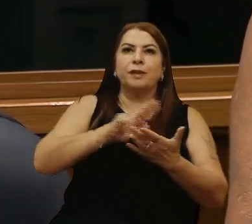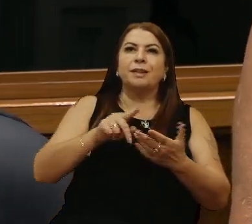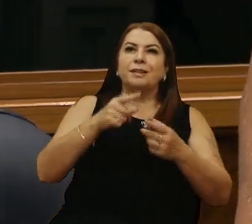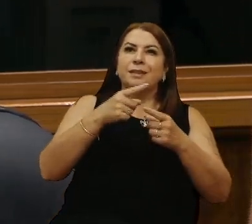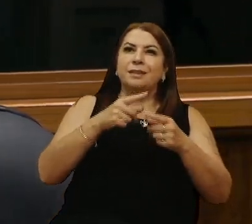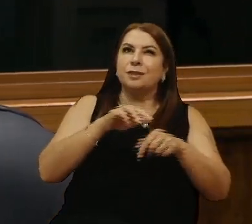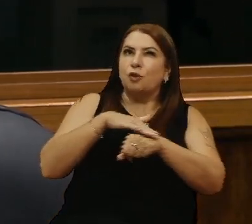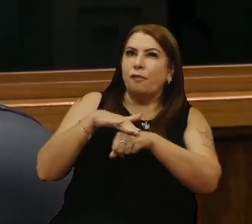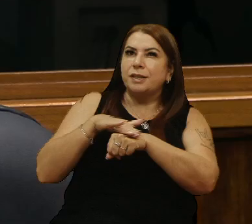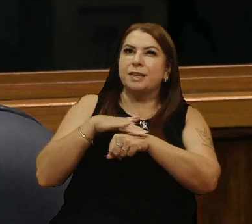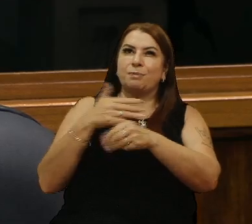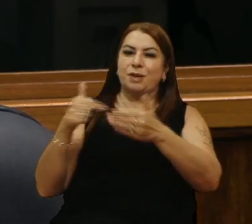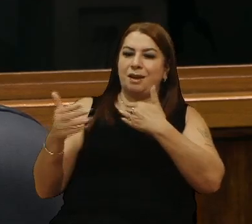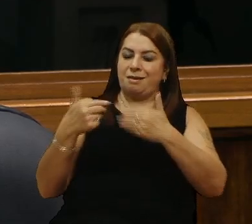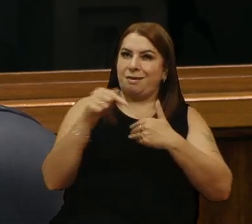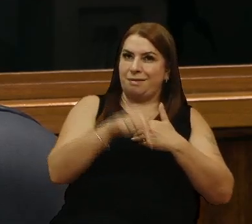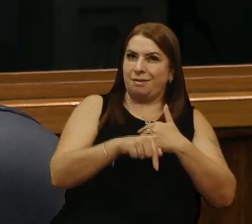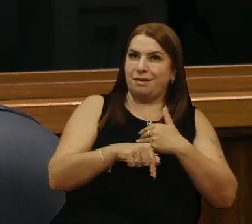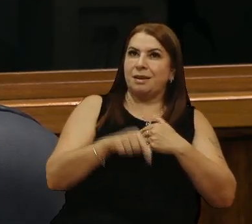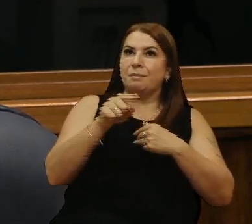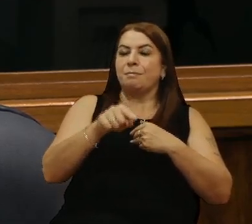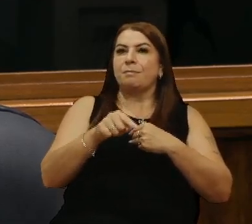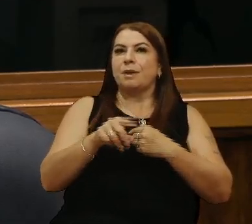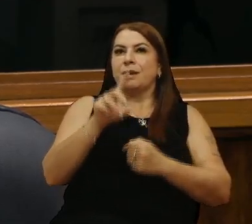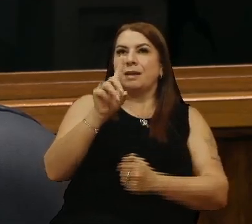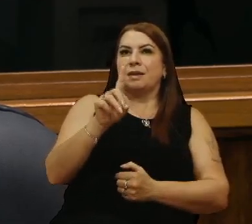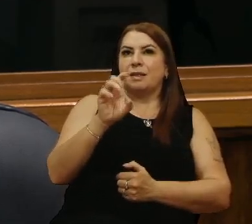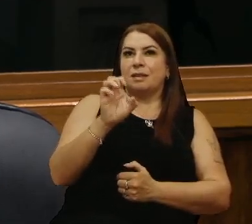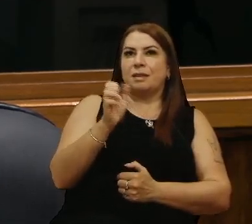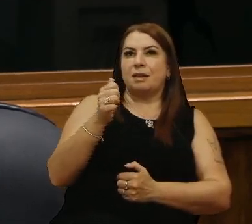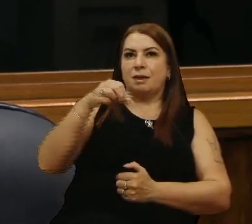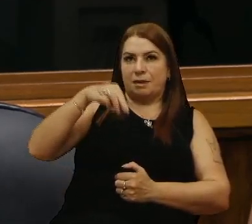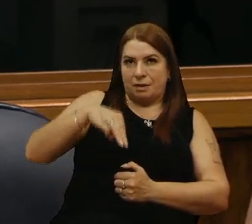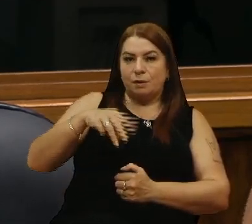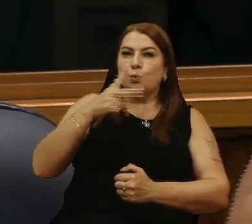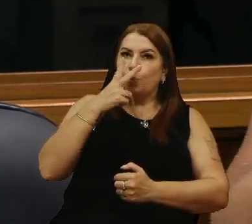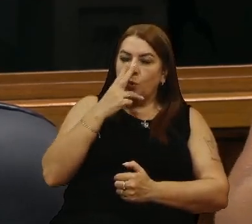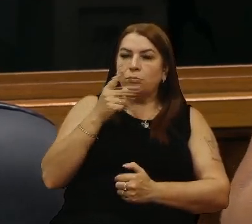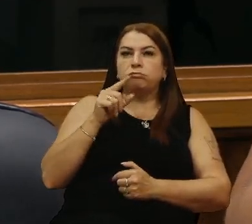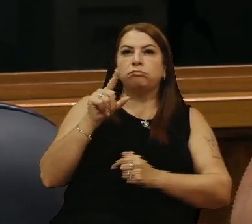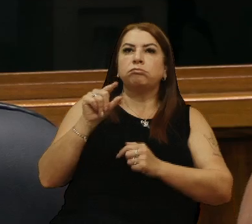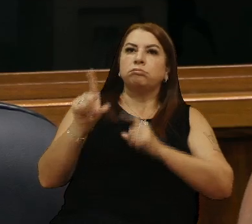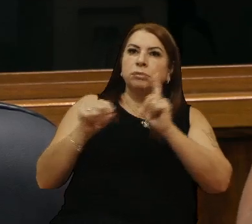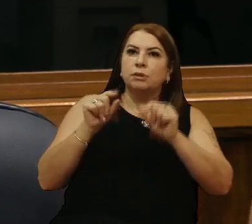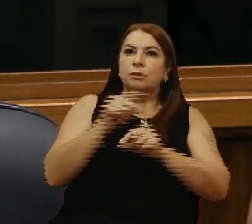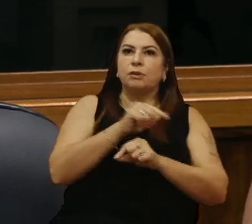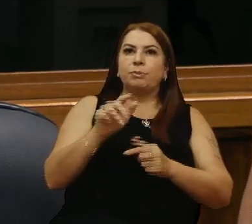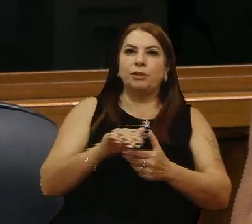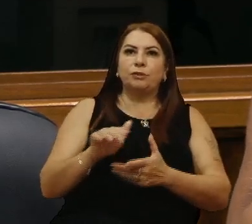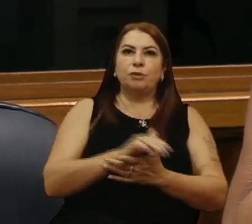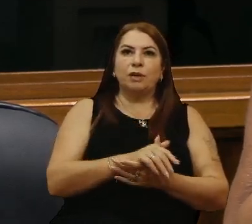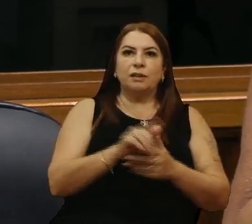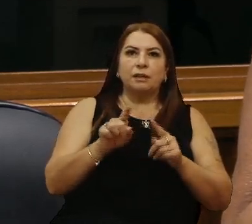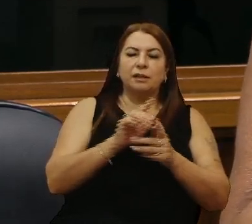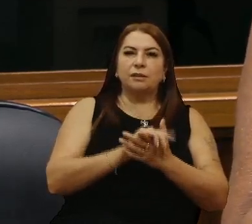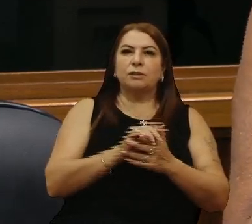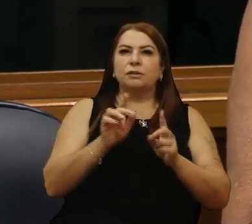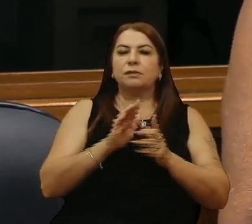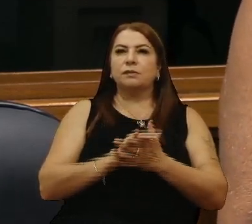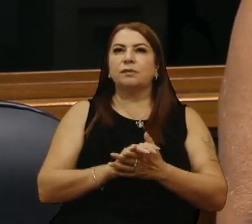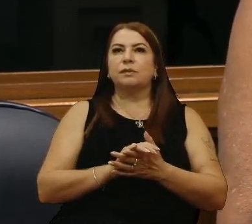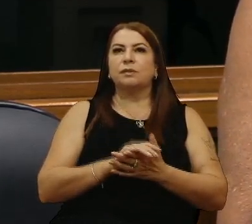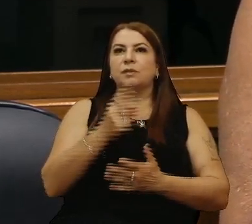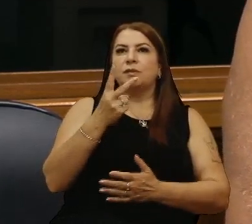vezes conversamos aqui para que a DEAN seja, como definido, como é por lei,